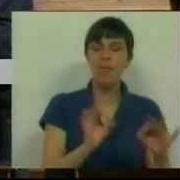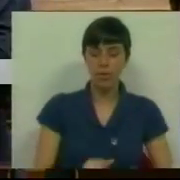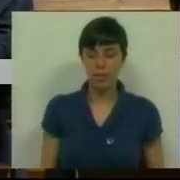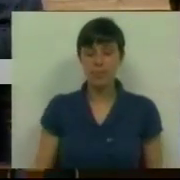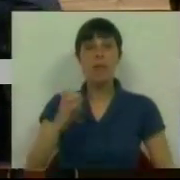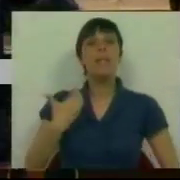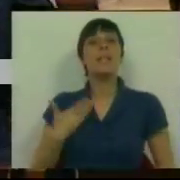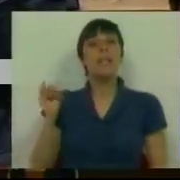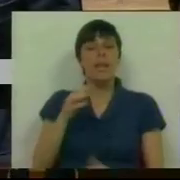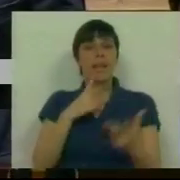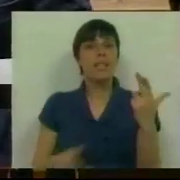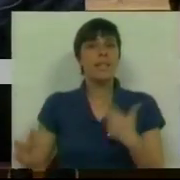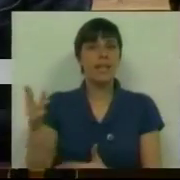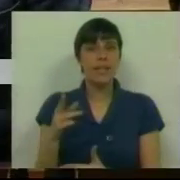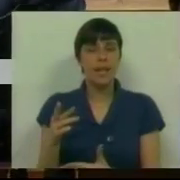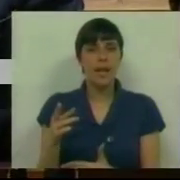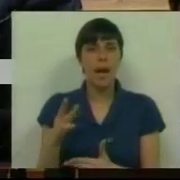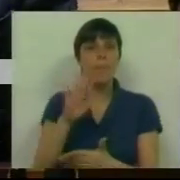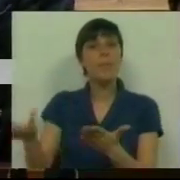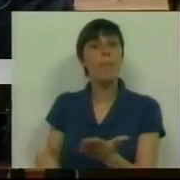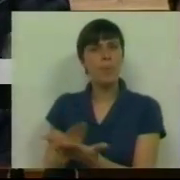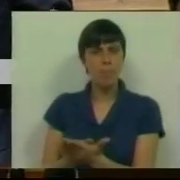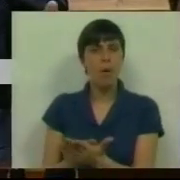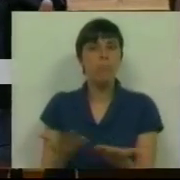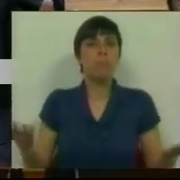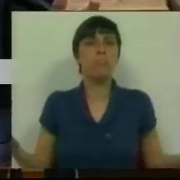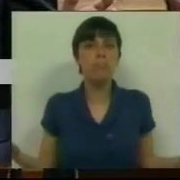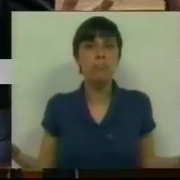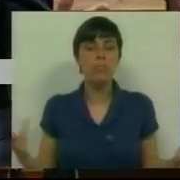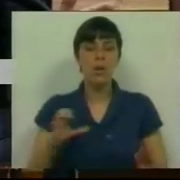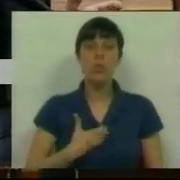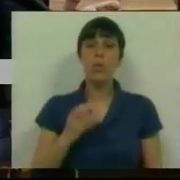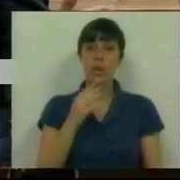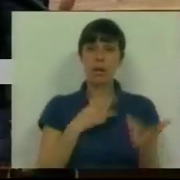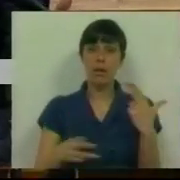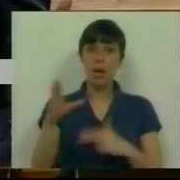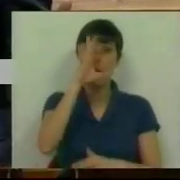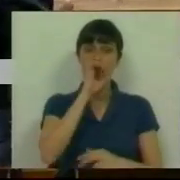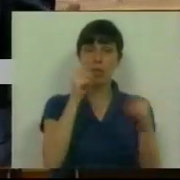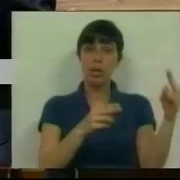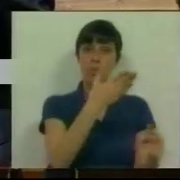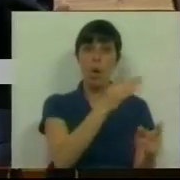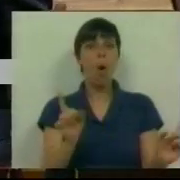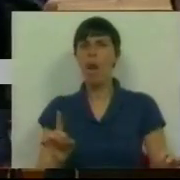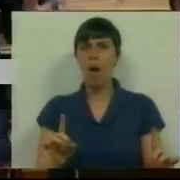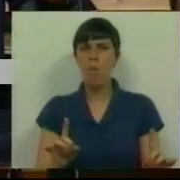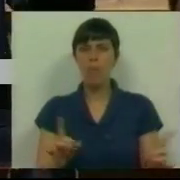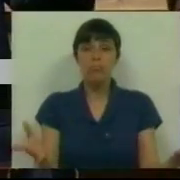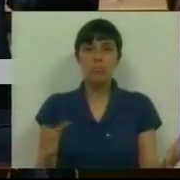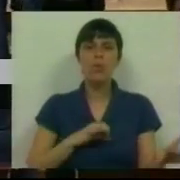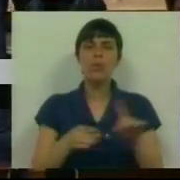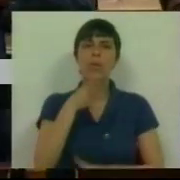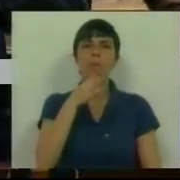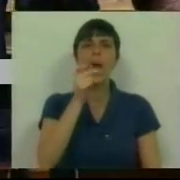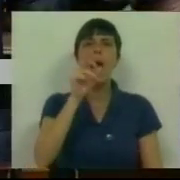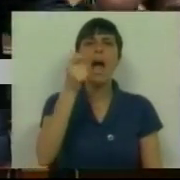se o CDS critica a proposta, então está o CDS a criticar o Ministro Vítor Gaspar ou não? É que o Sr. Deputado